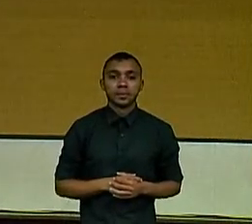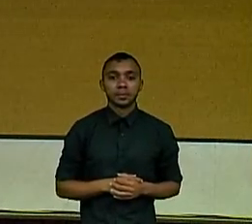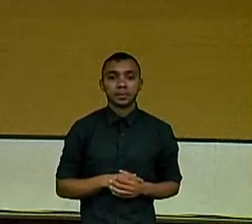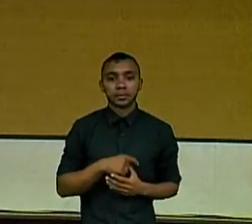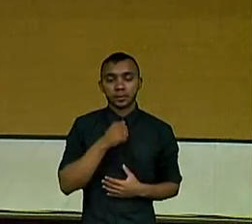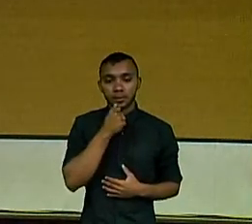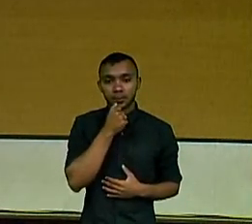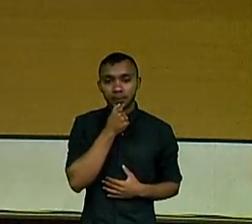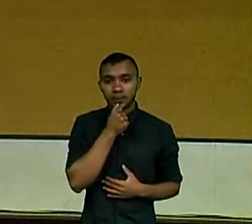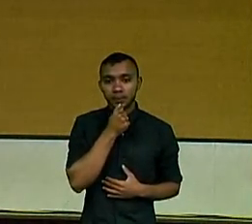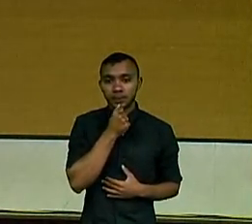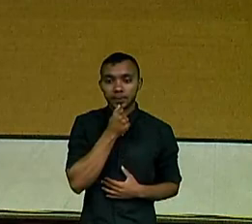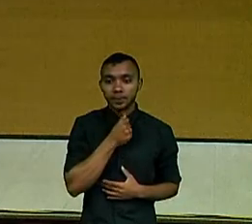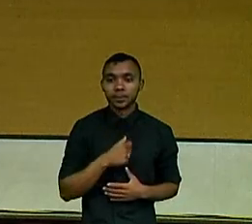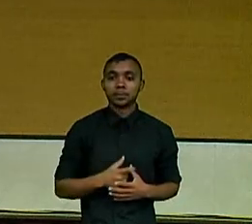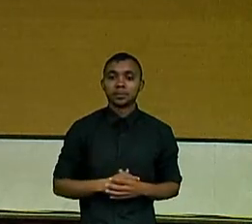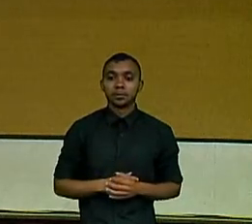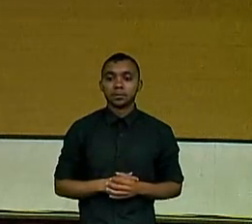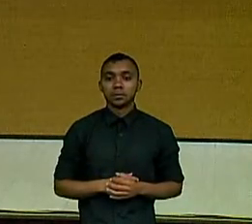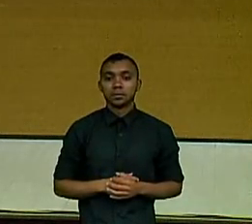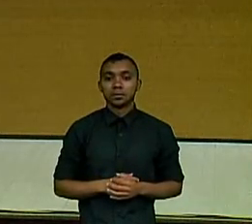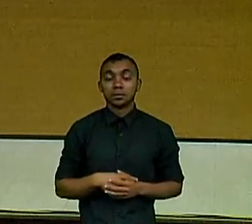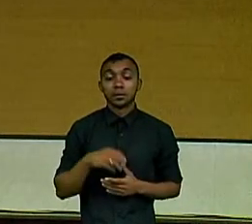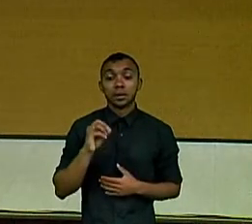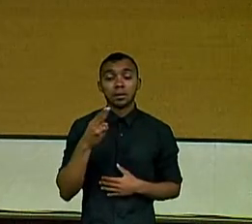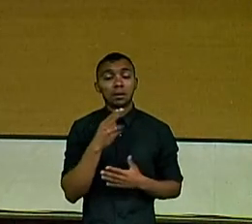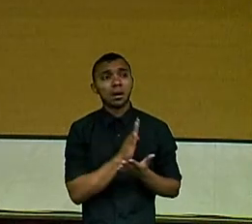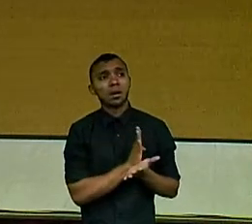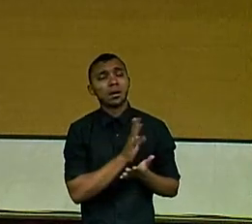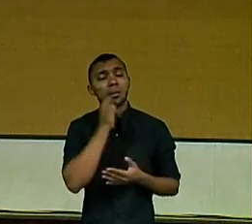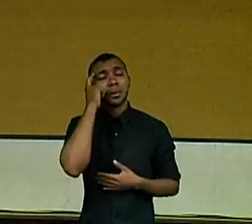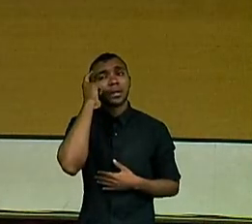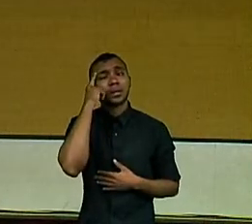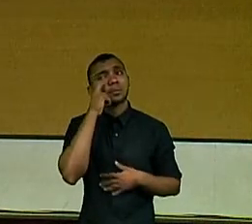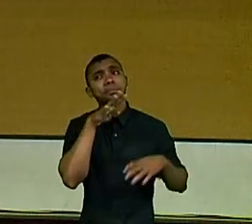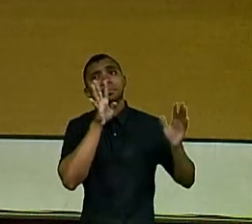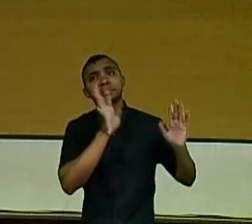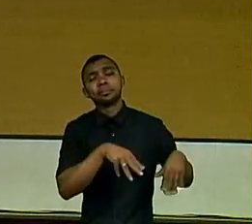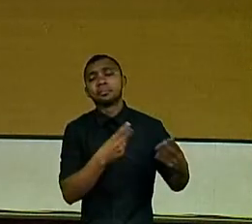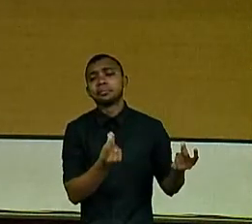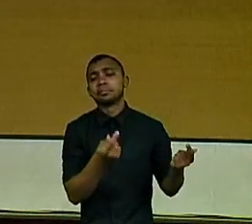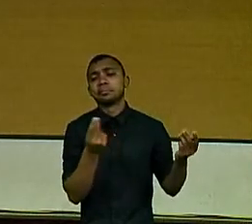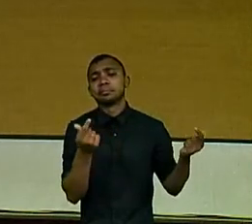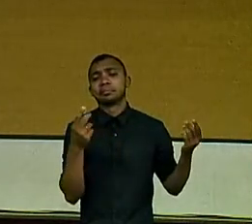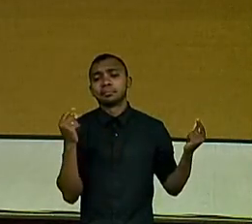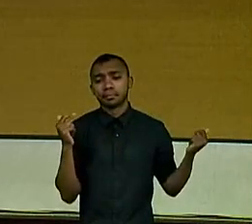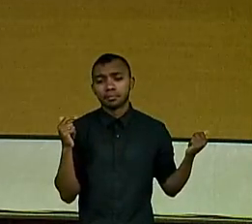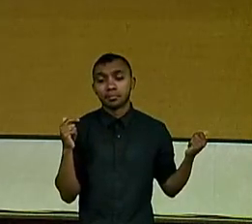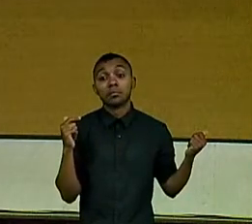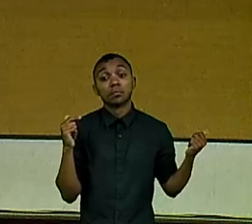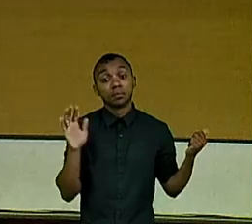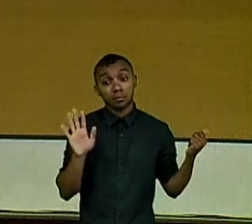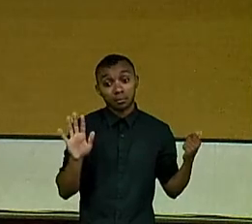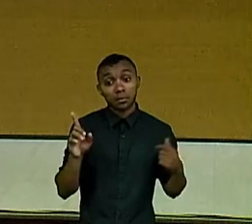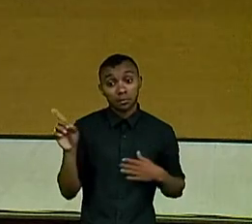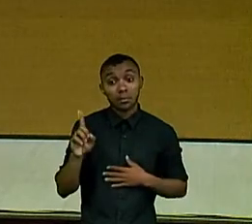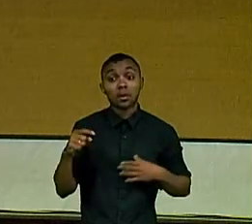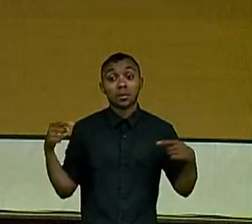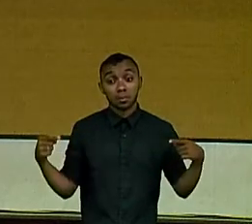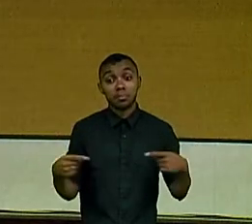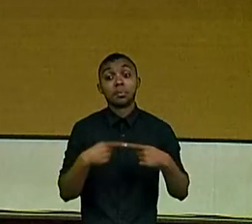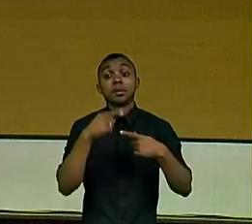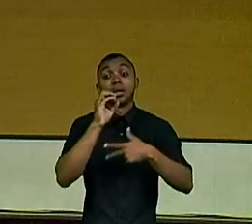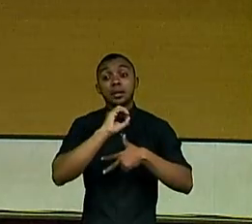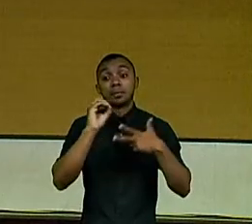alguns como algo já bem batido bem clichê mas ela é uma aposta Certeira numa redação